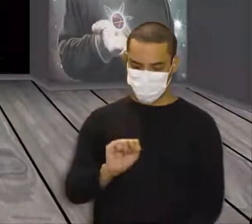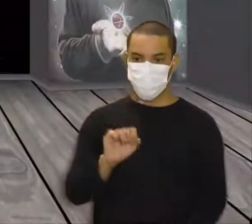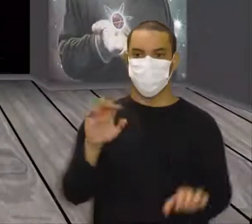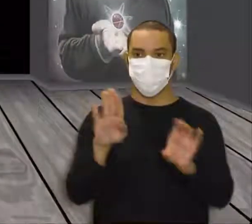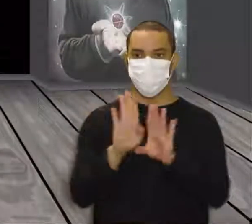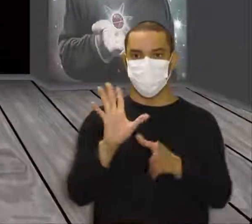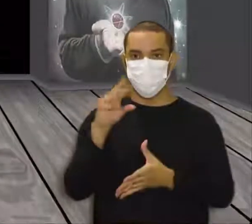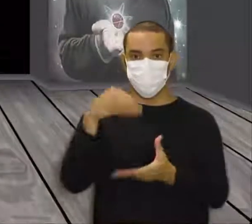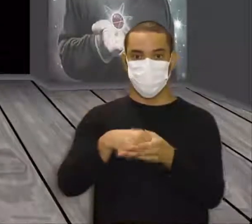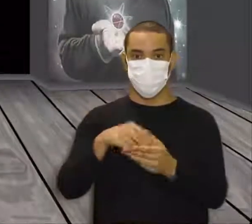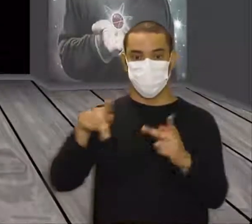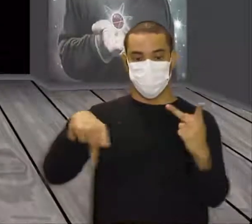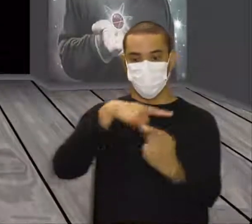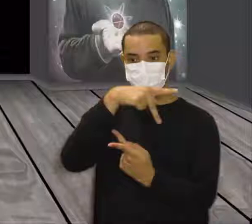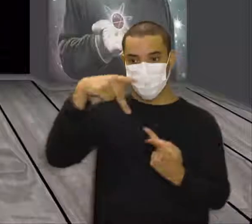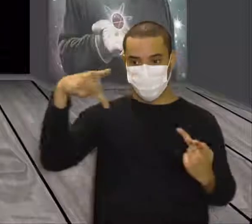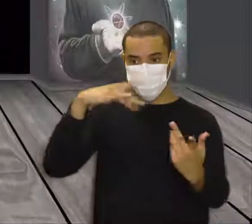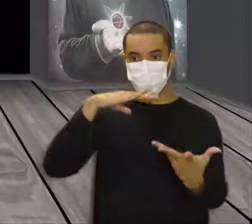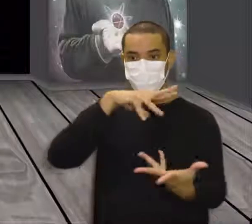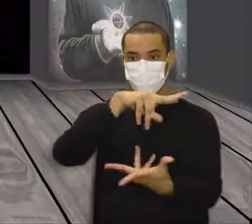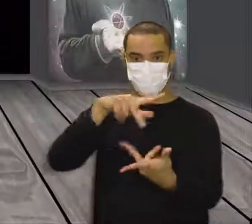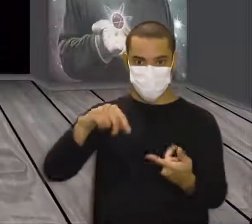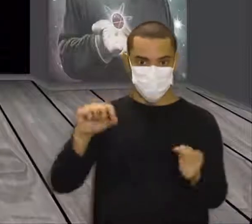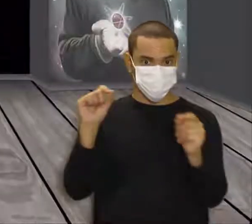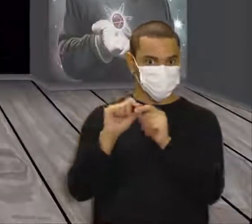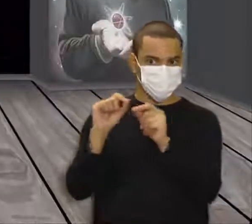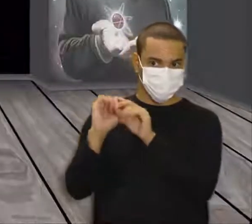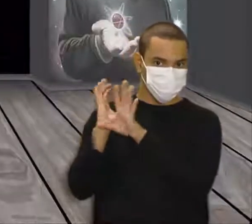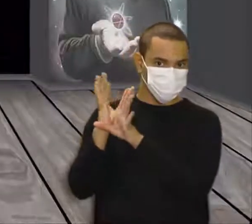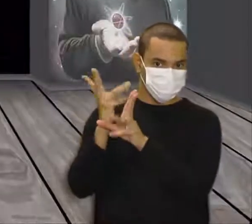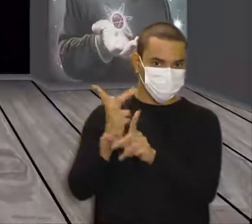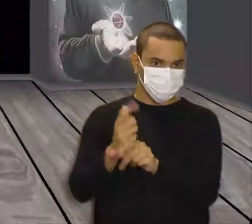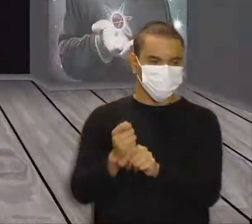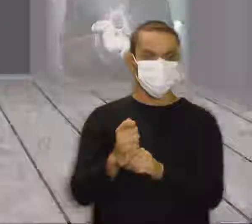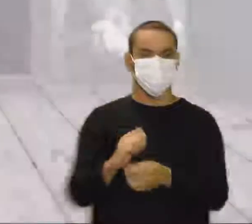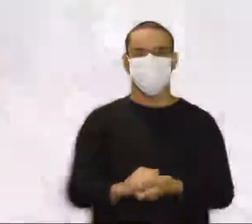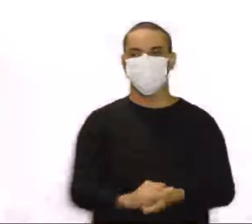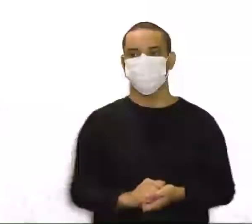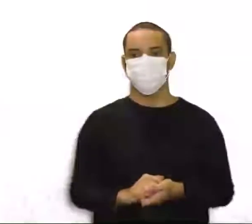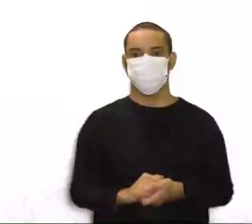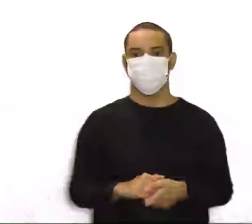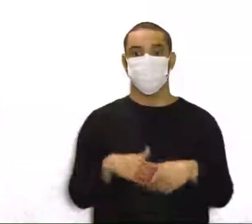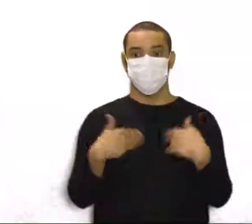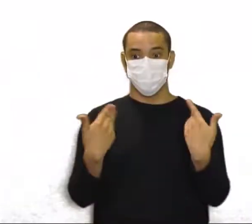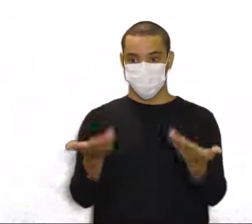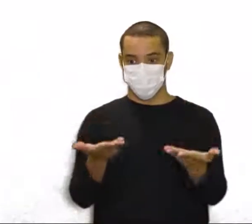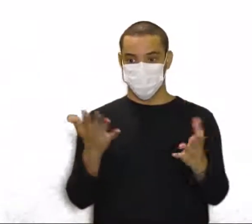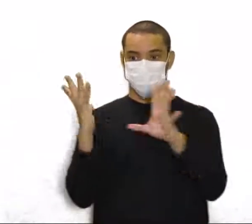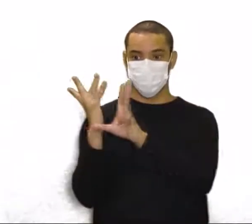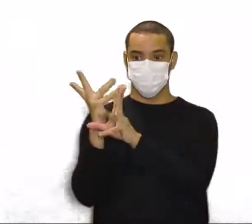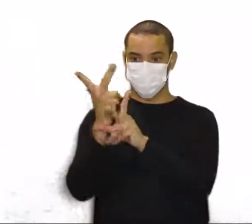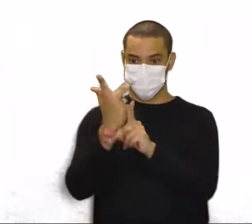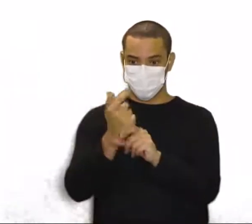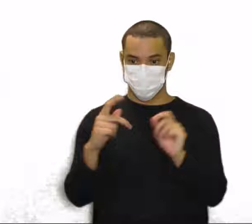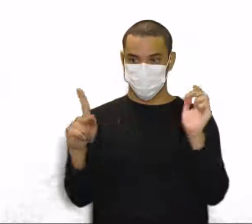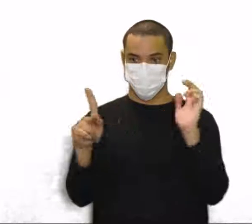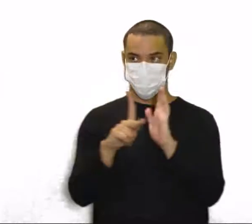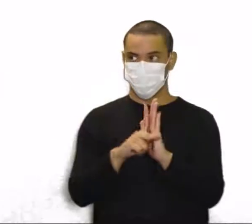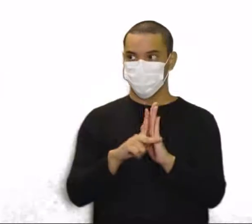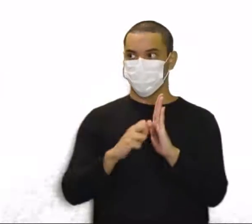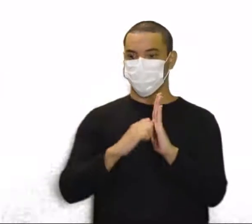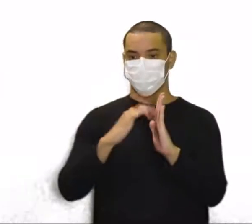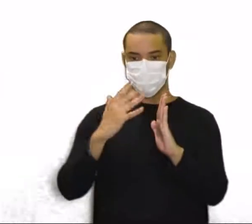fenômenos no universo. Então, vamos fazer uma revisão? Olha só, na nossa revisão aí de ondas